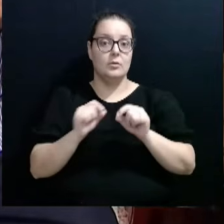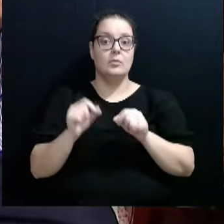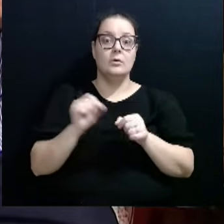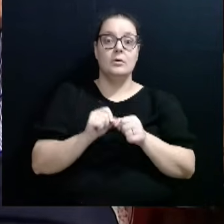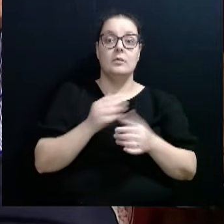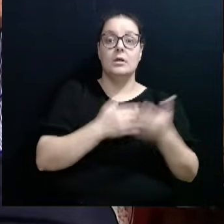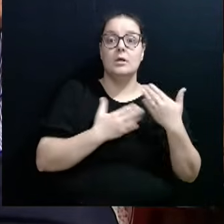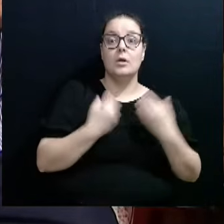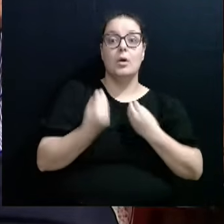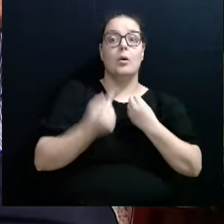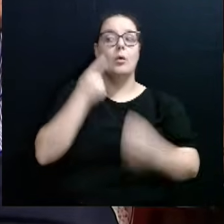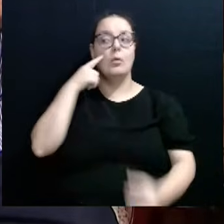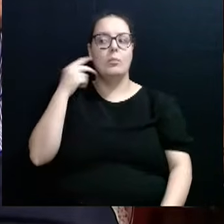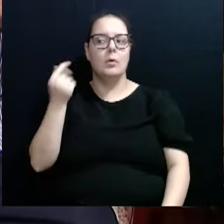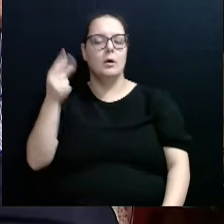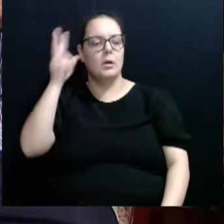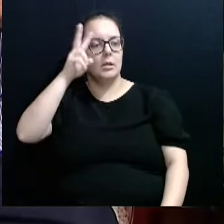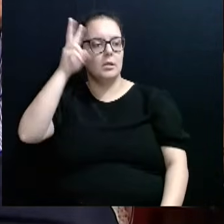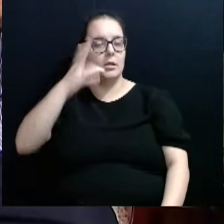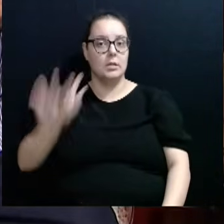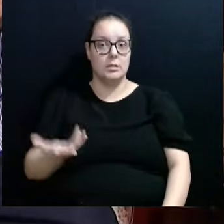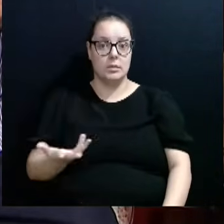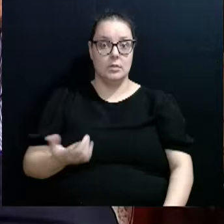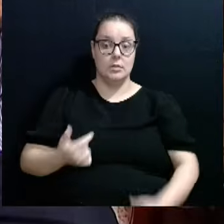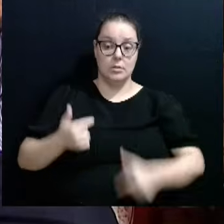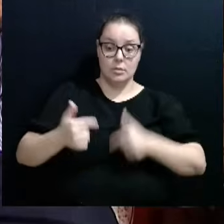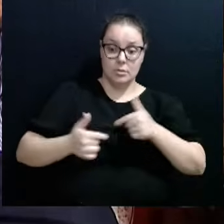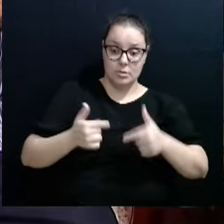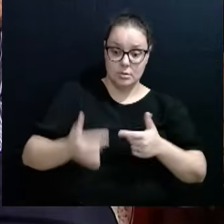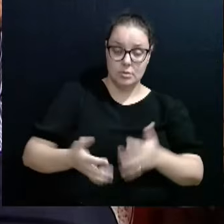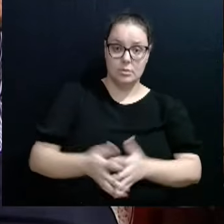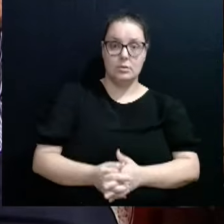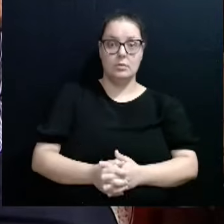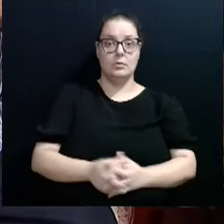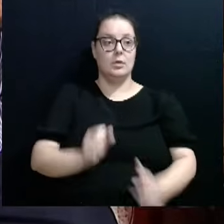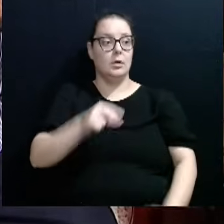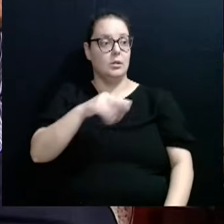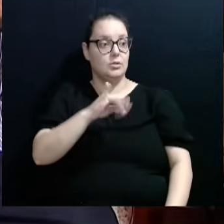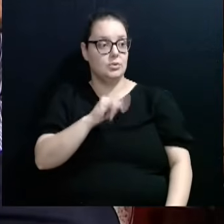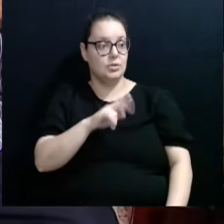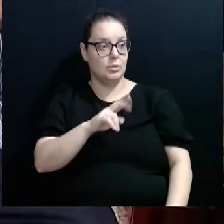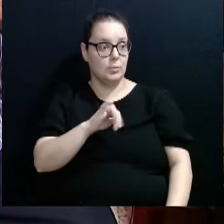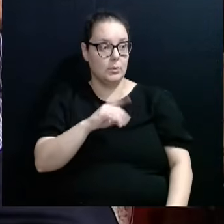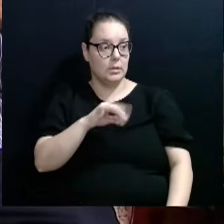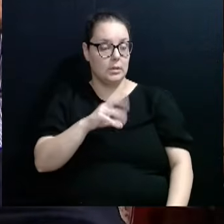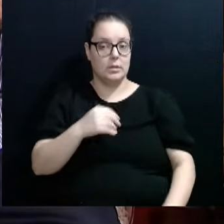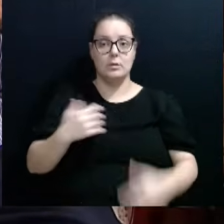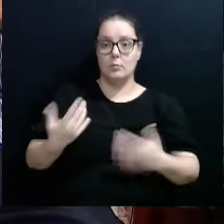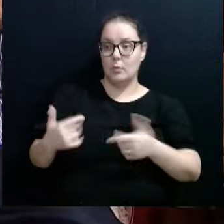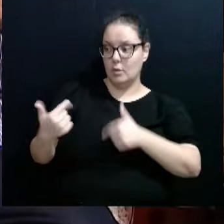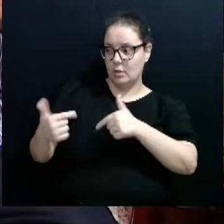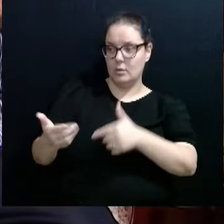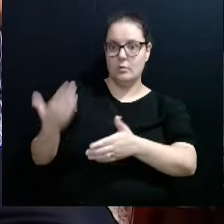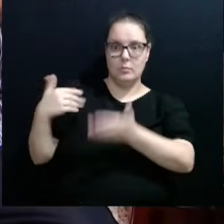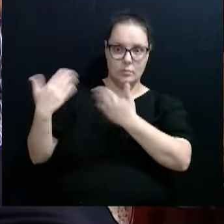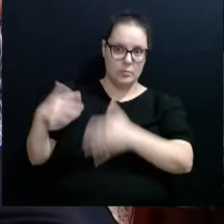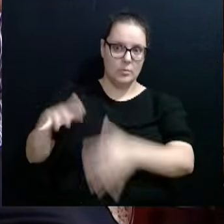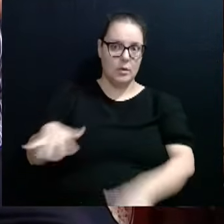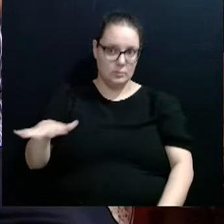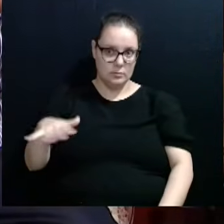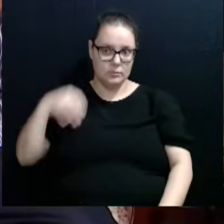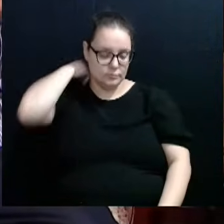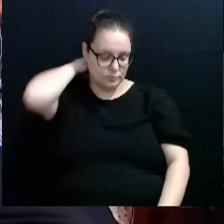essa história de trabalhar com antiguidades. Bom, eu trabalhava em outro segmento